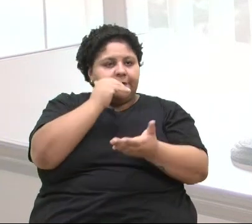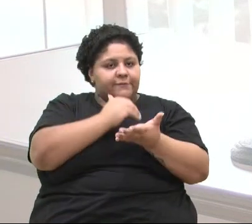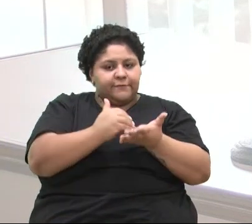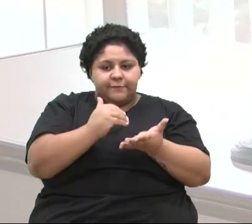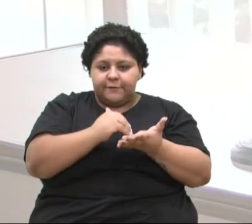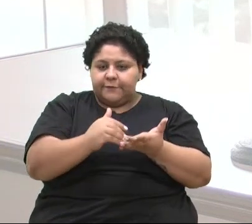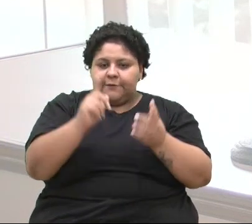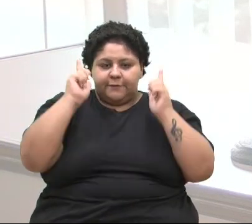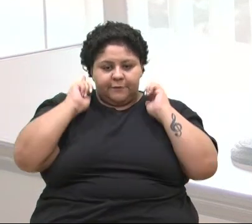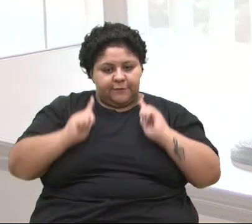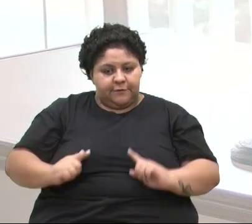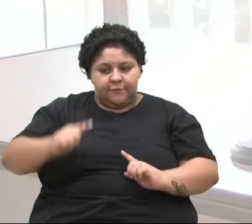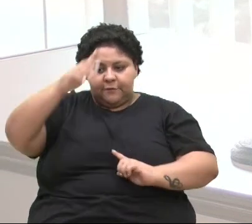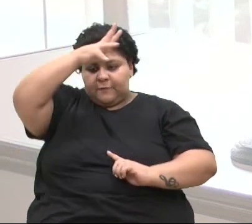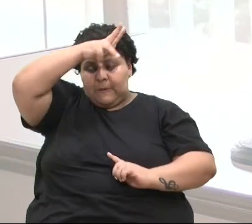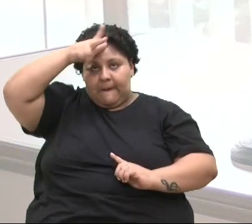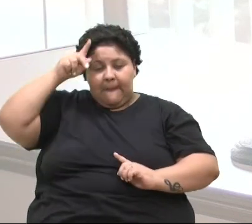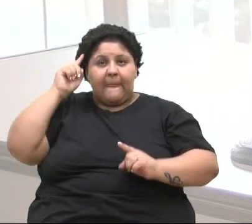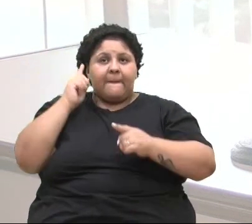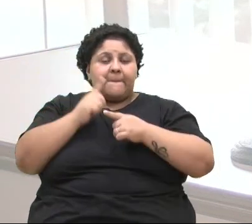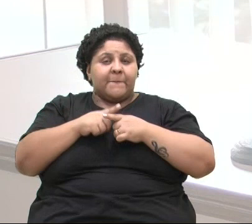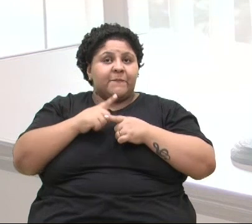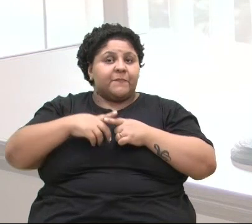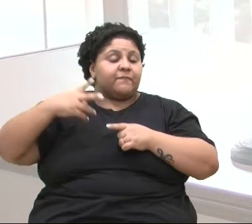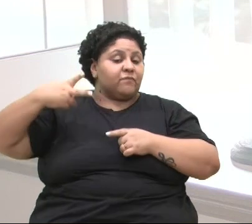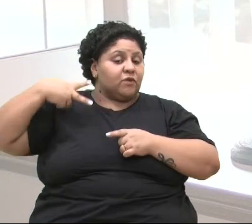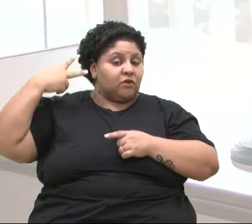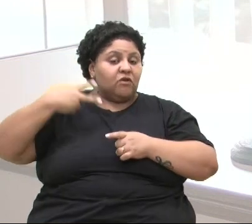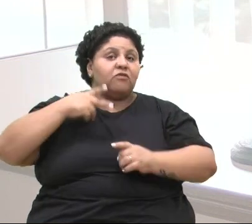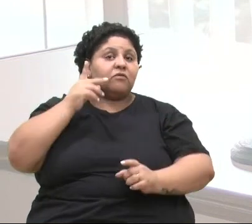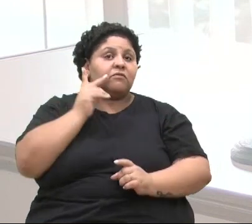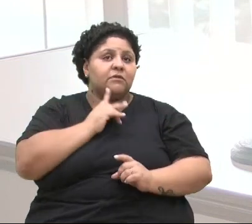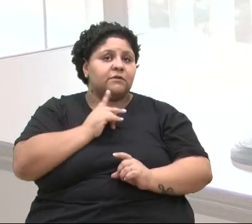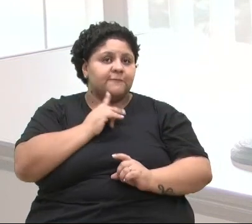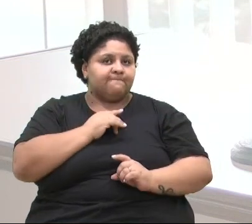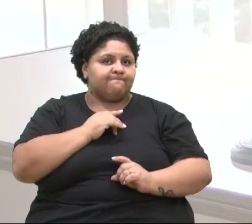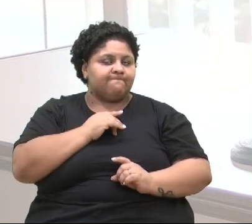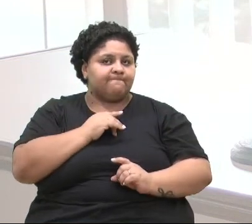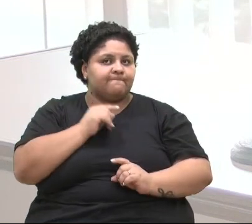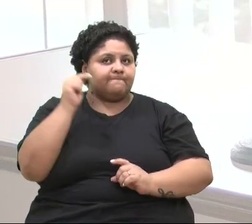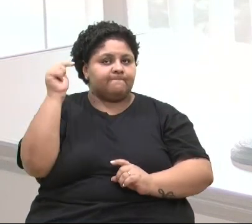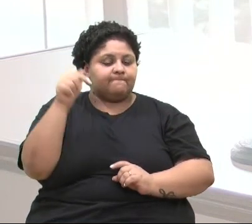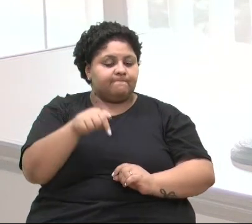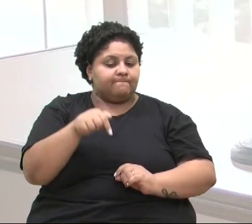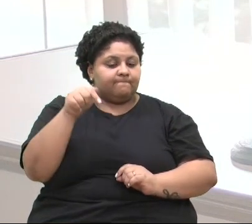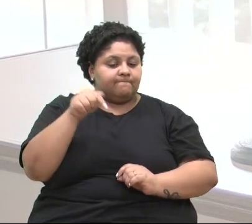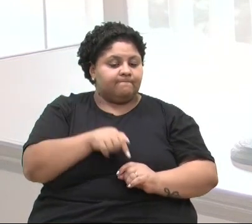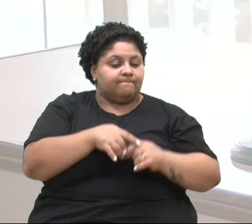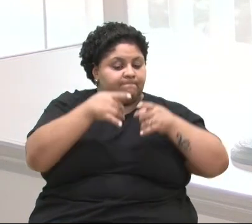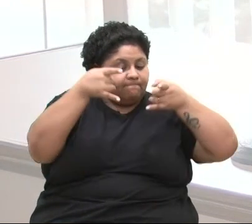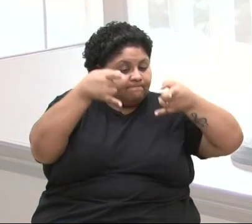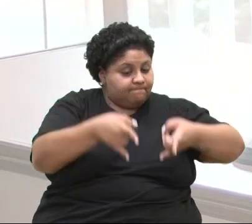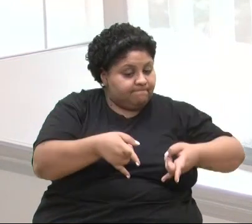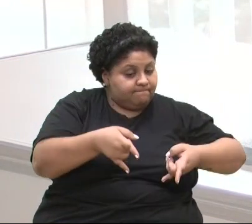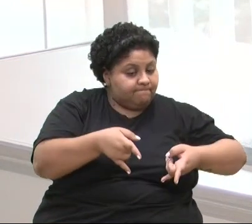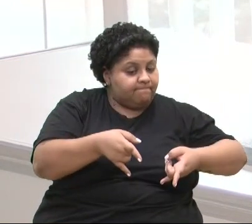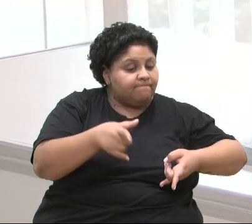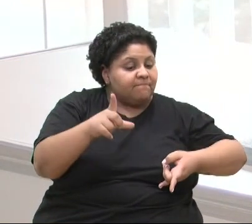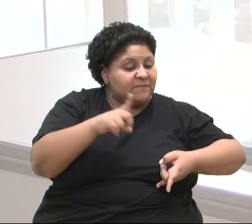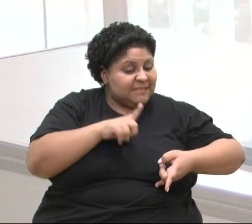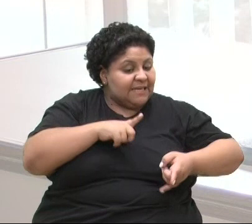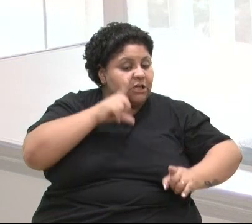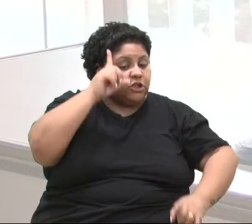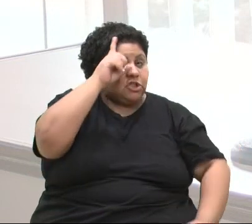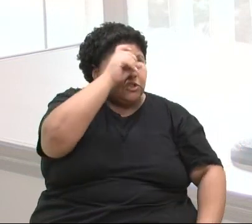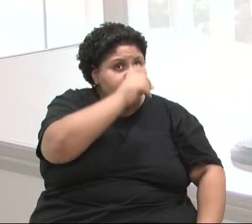porque o vereador Renato acabou de falar aqui sobre os leitos que a gente ainda tem